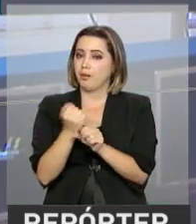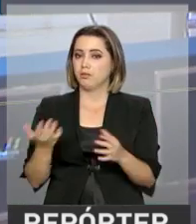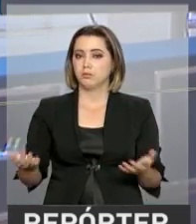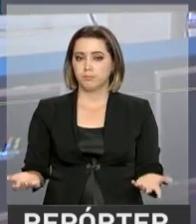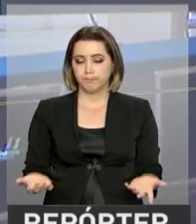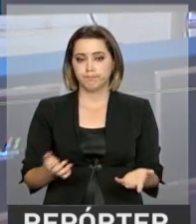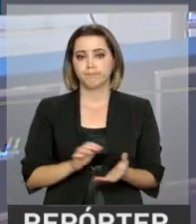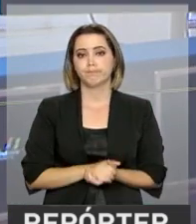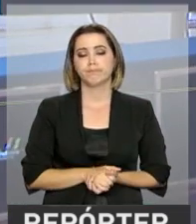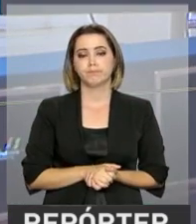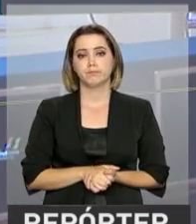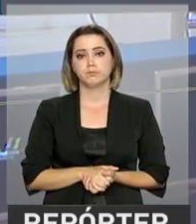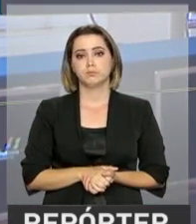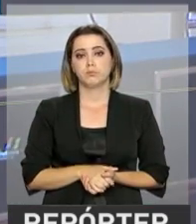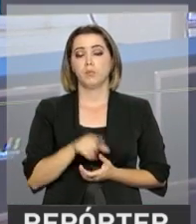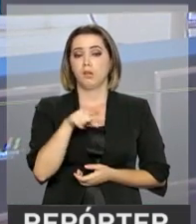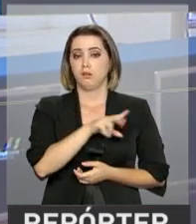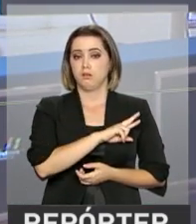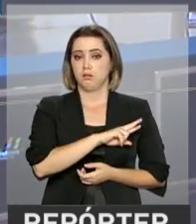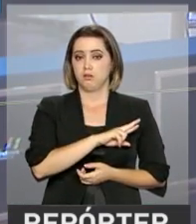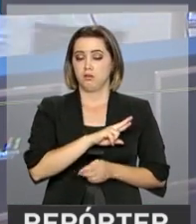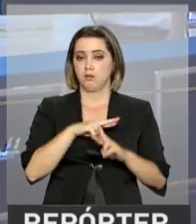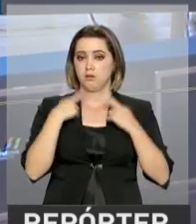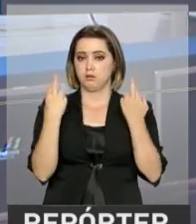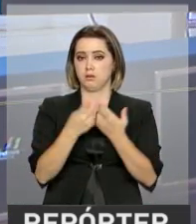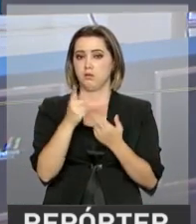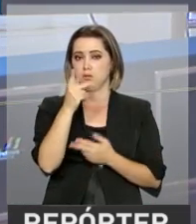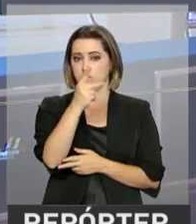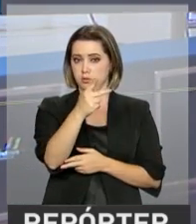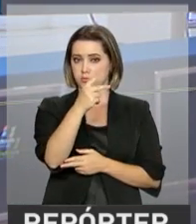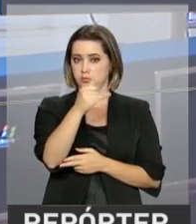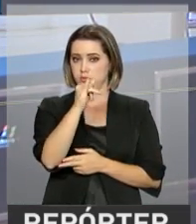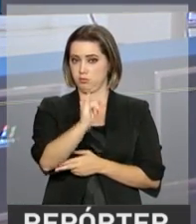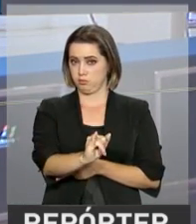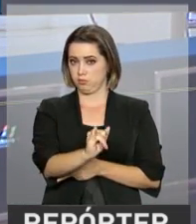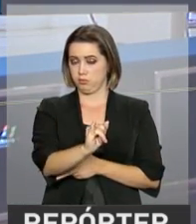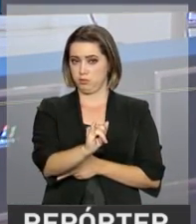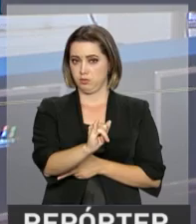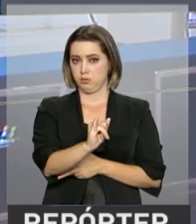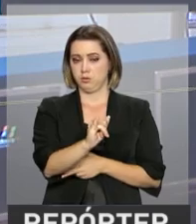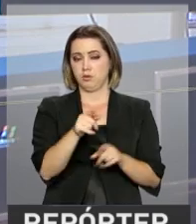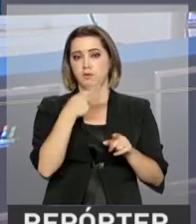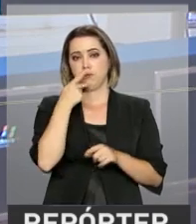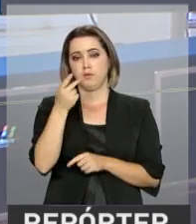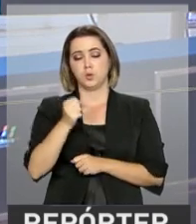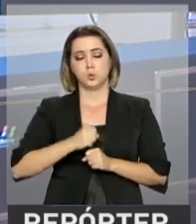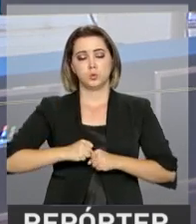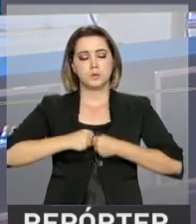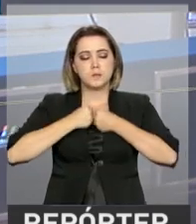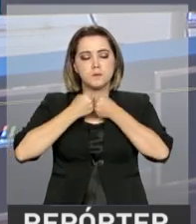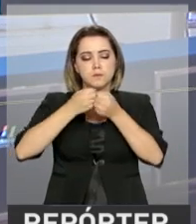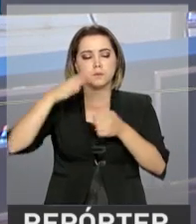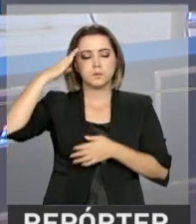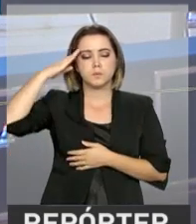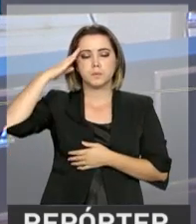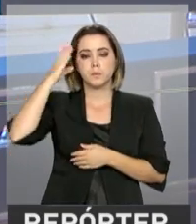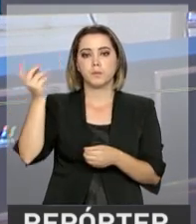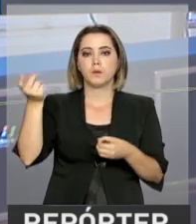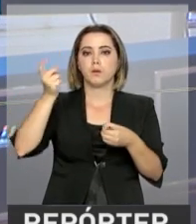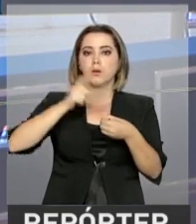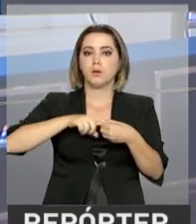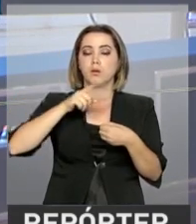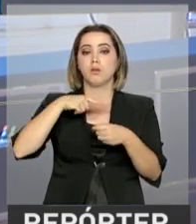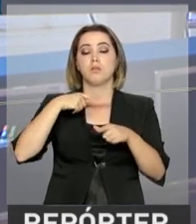temos ainda durante a reunião do PPI o presidente falou sobre o esforço do exército brasileiro para a retomada dos